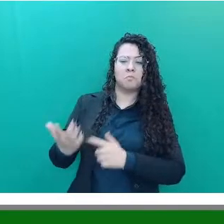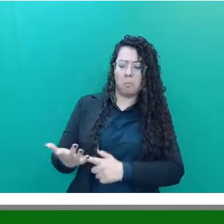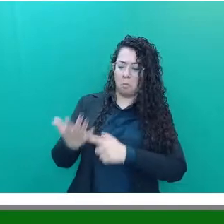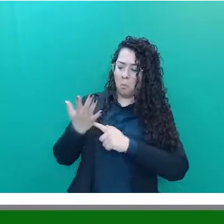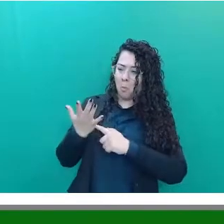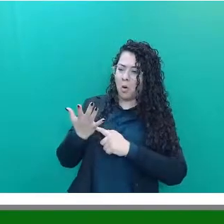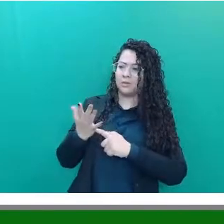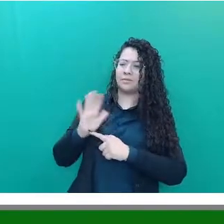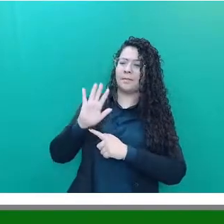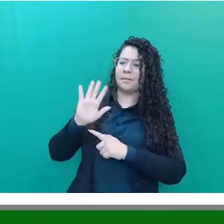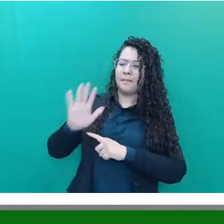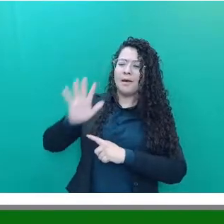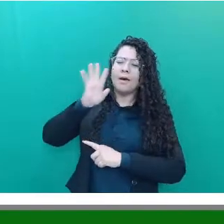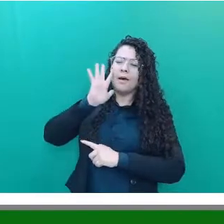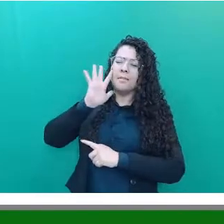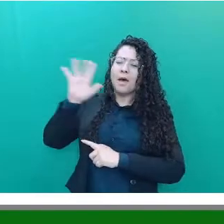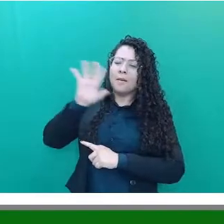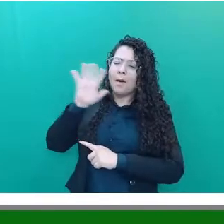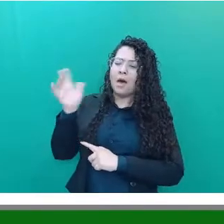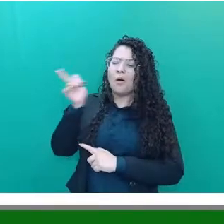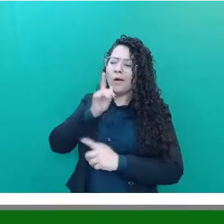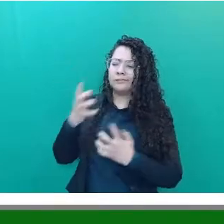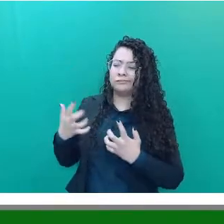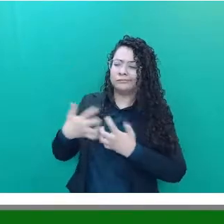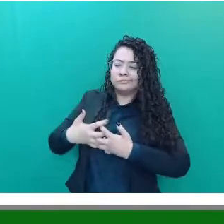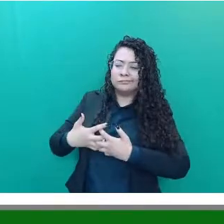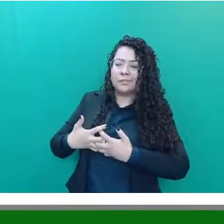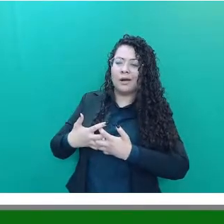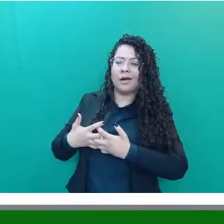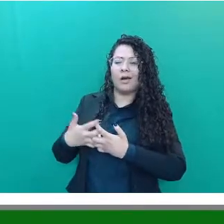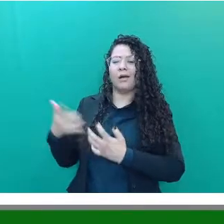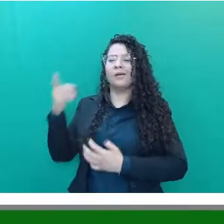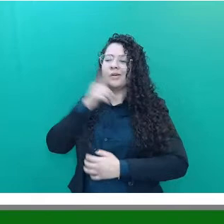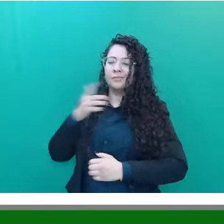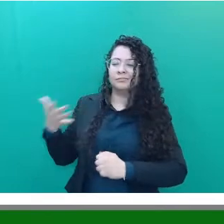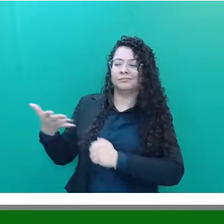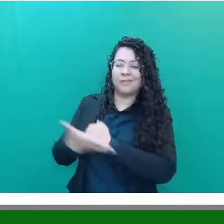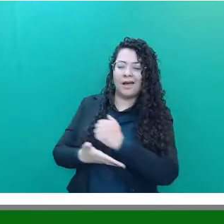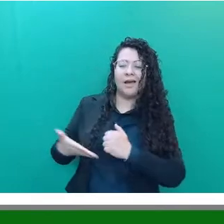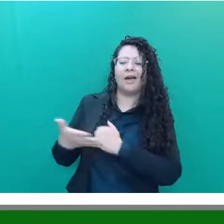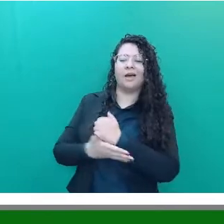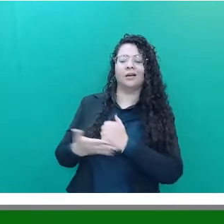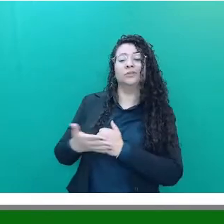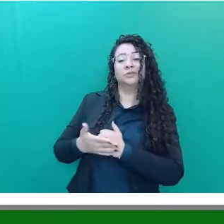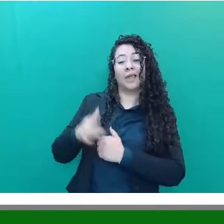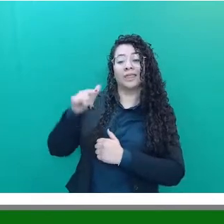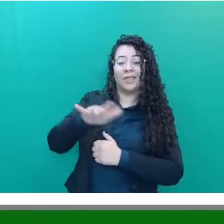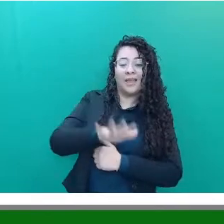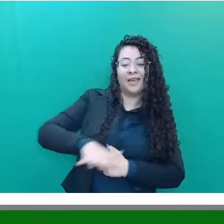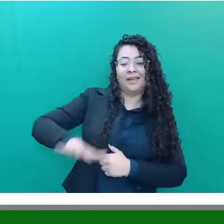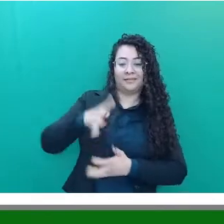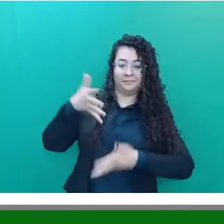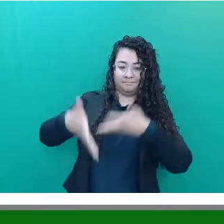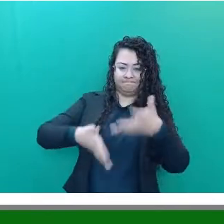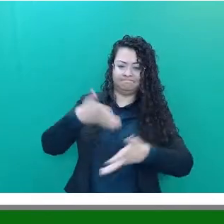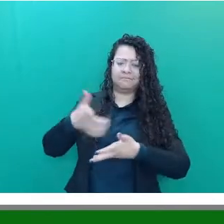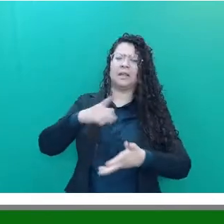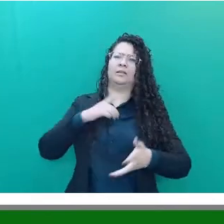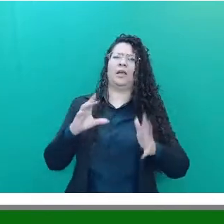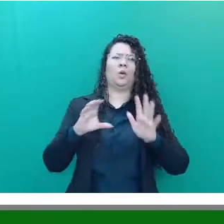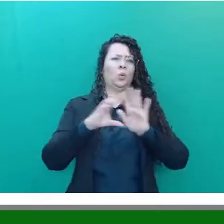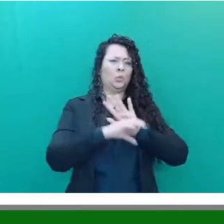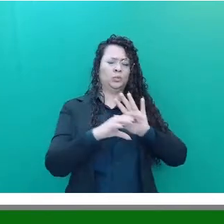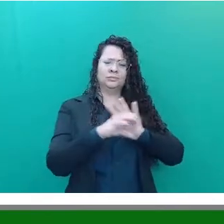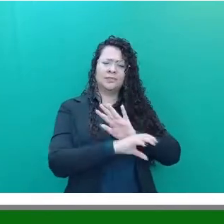a fundamentação do campo dos estudos da tradução e interpretação de língua de sinais. Conceitos diversos, desde